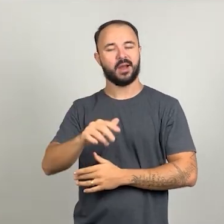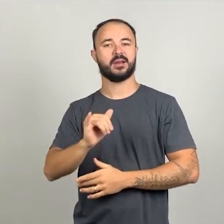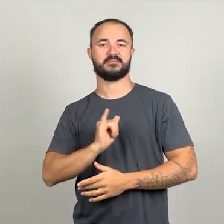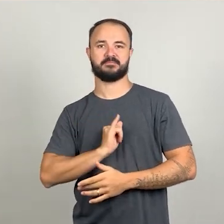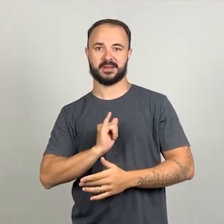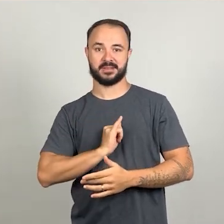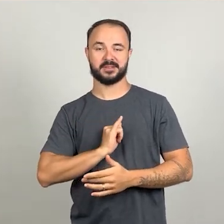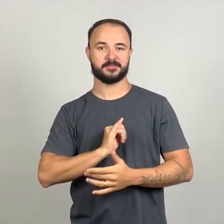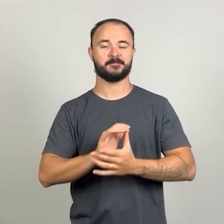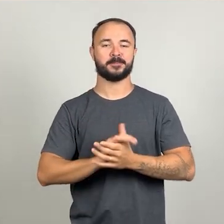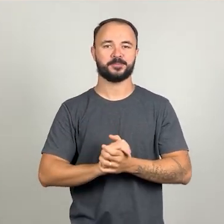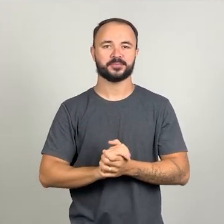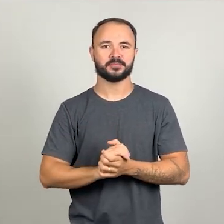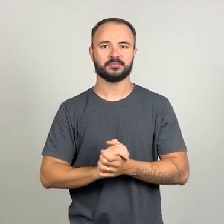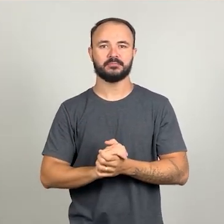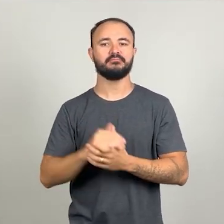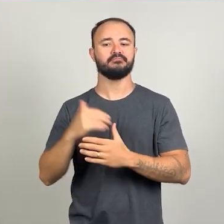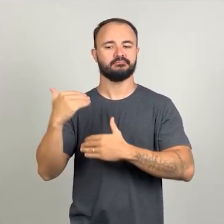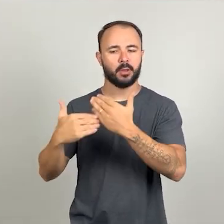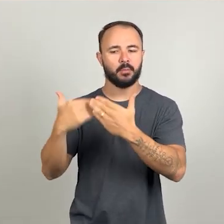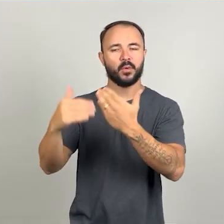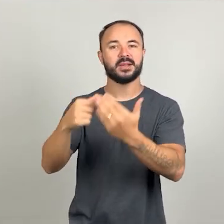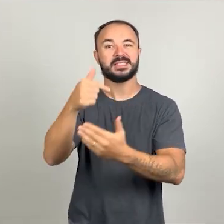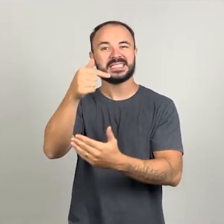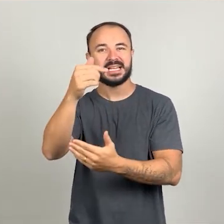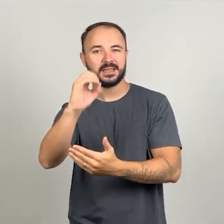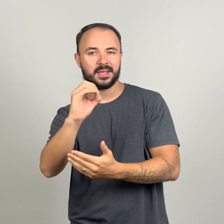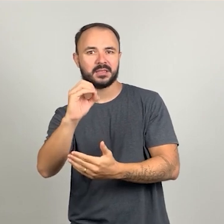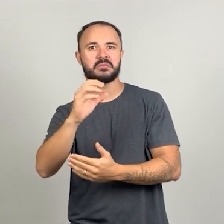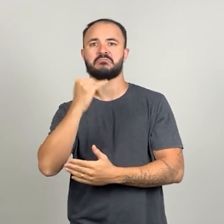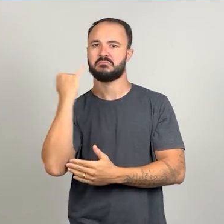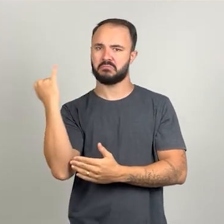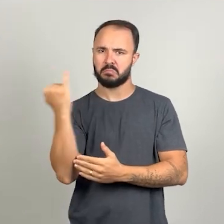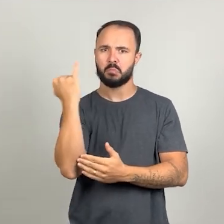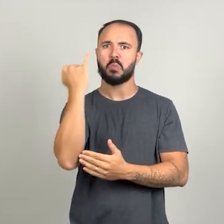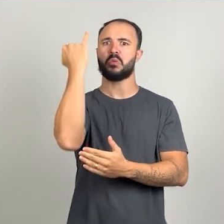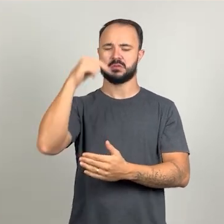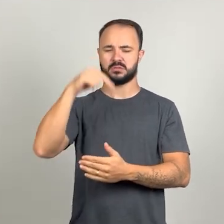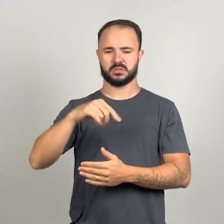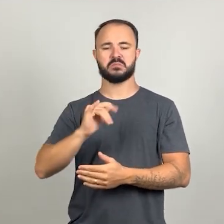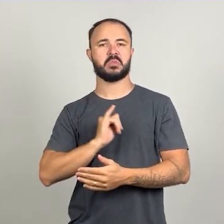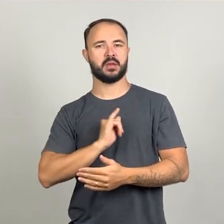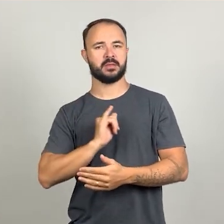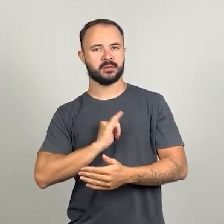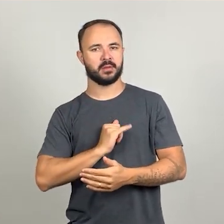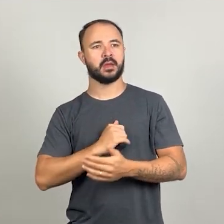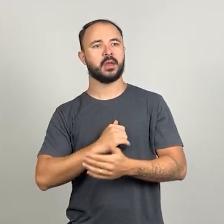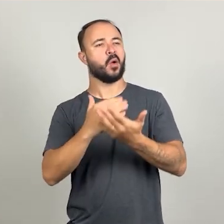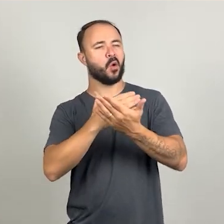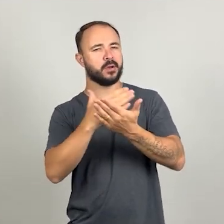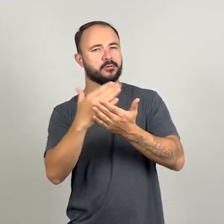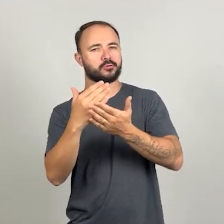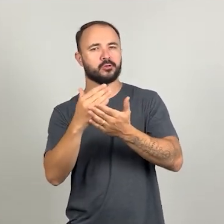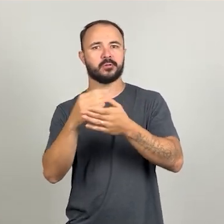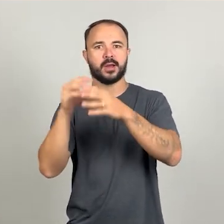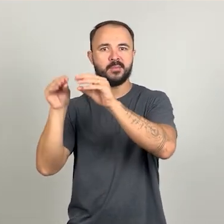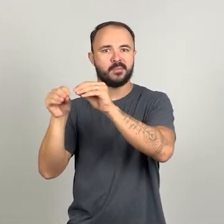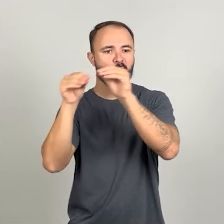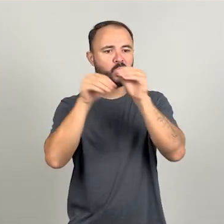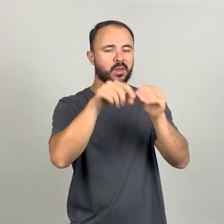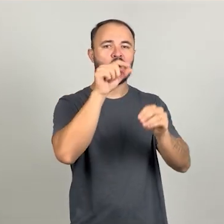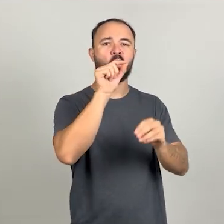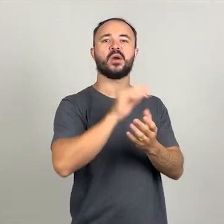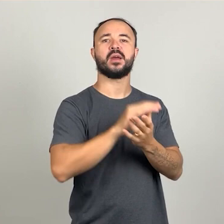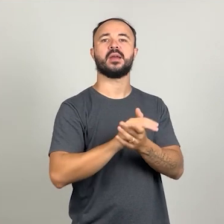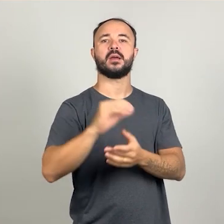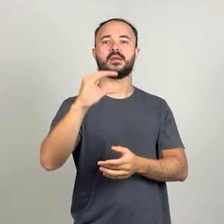cidade. A década de 70 foi muito importante para a Imperatriz, né? Foi quando aqui foi instalada a